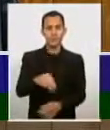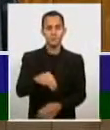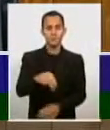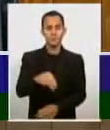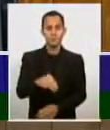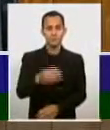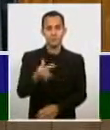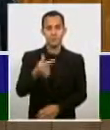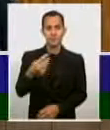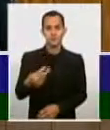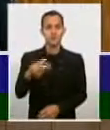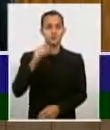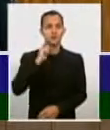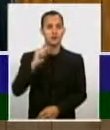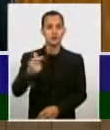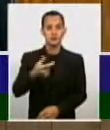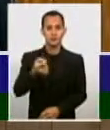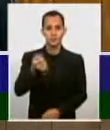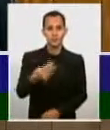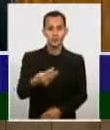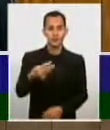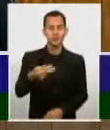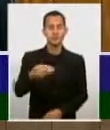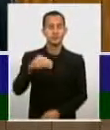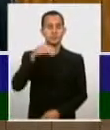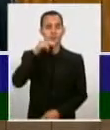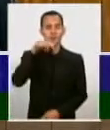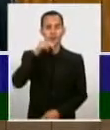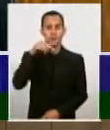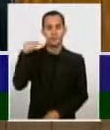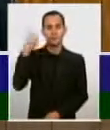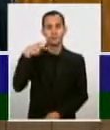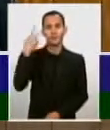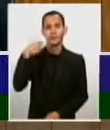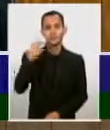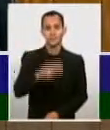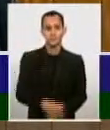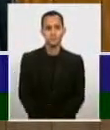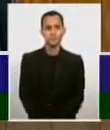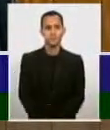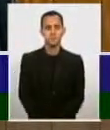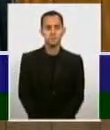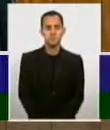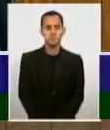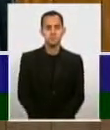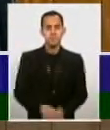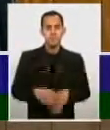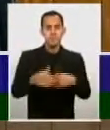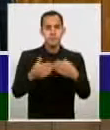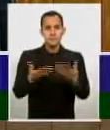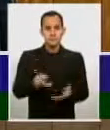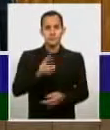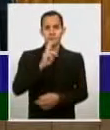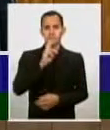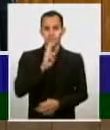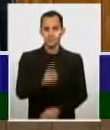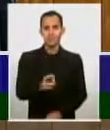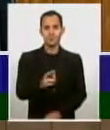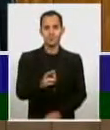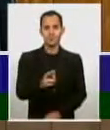Municipal, 23 de abril de 2013, Márcio Nobre, vereador. Assim, o